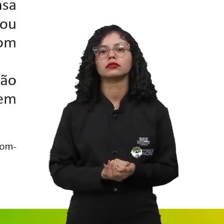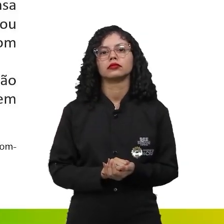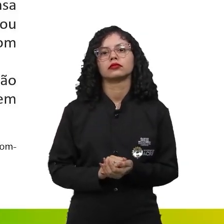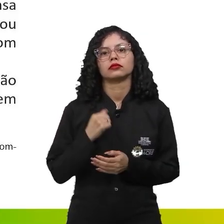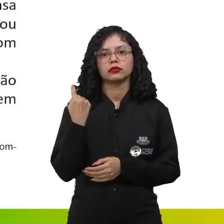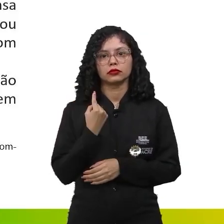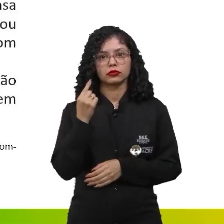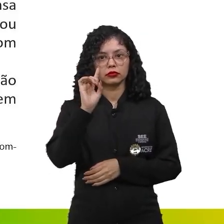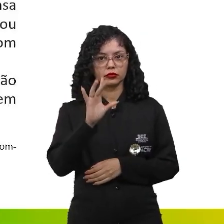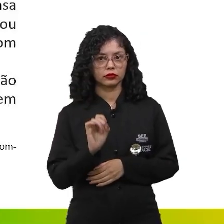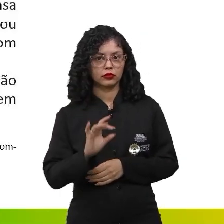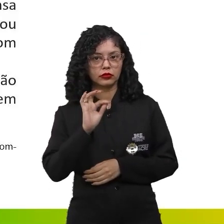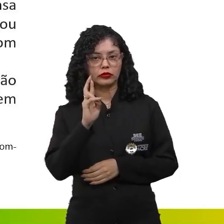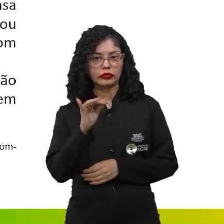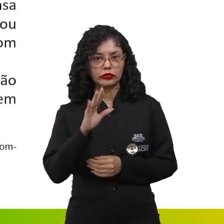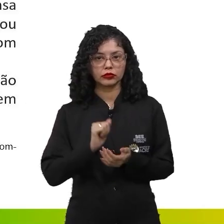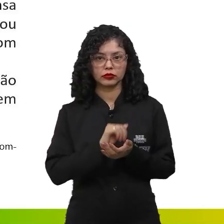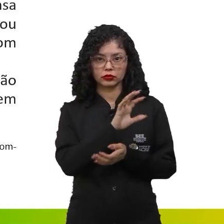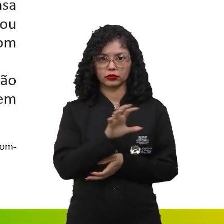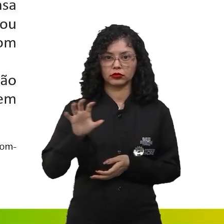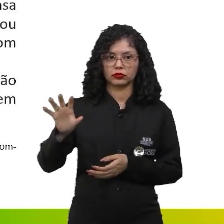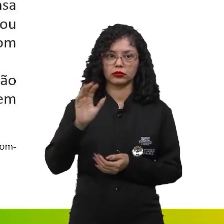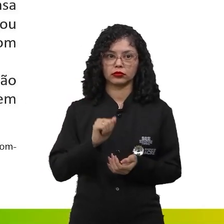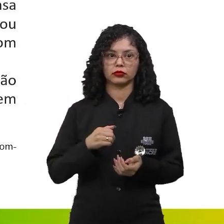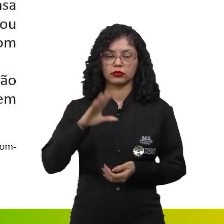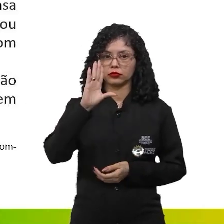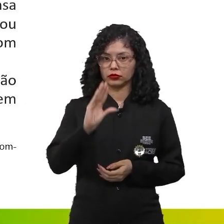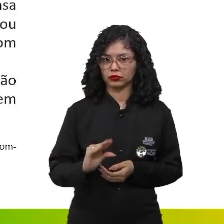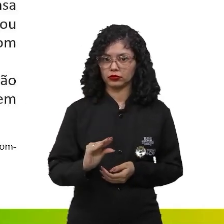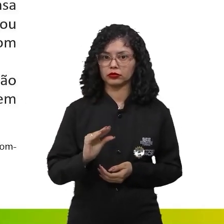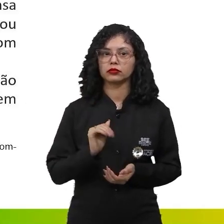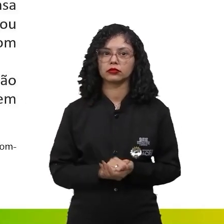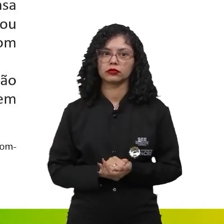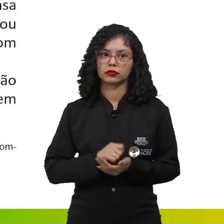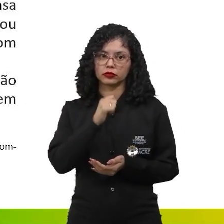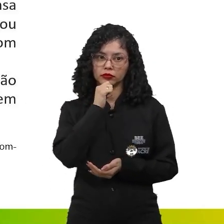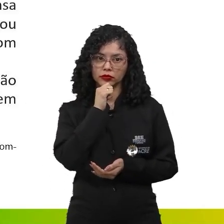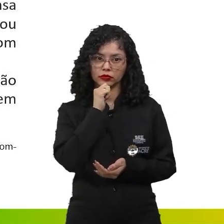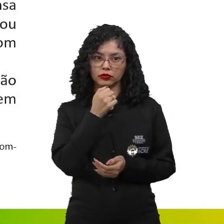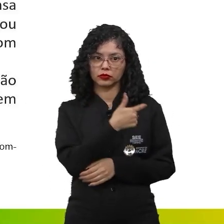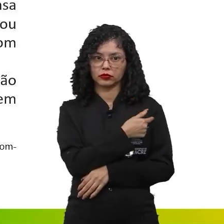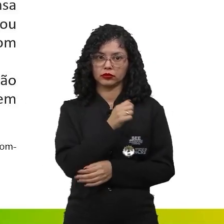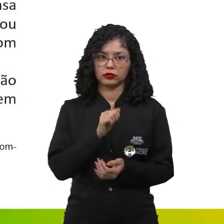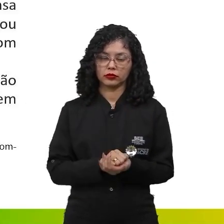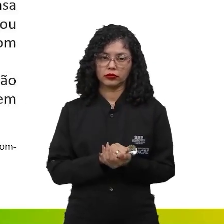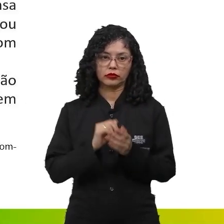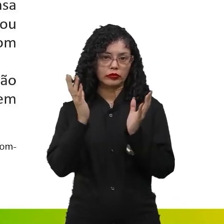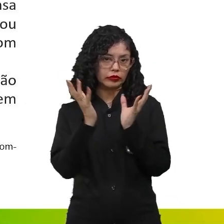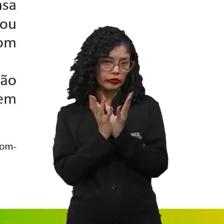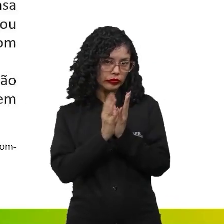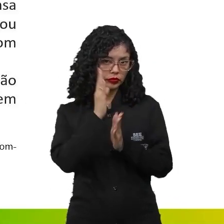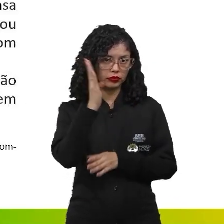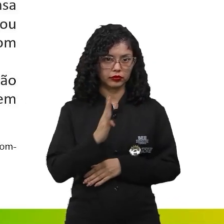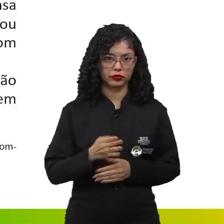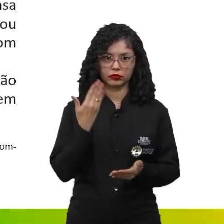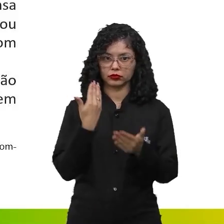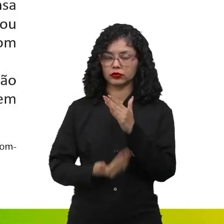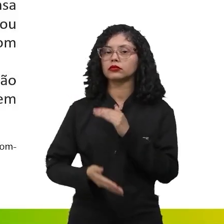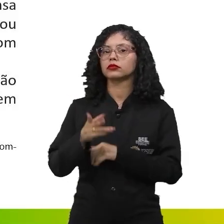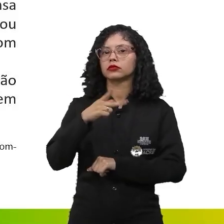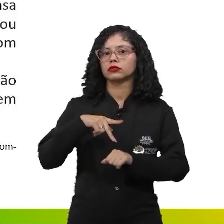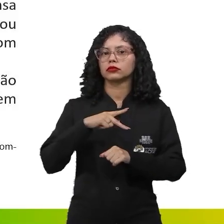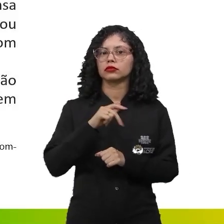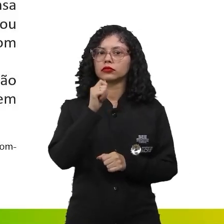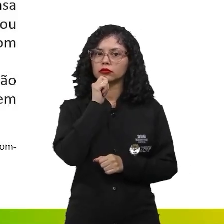no país de indivíduos oriundos de regiões com baixa cobertura vacinal. Esse quadro fez o Brasil perder o certificado